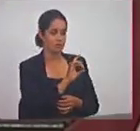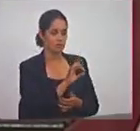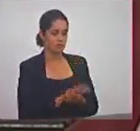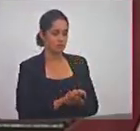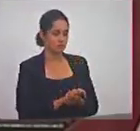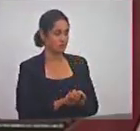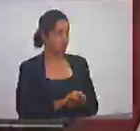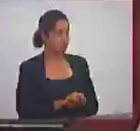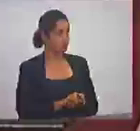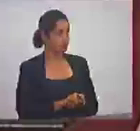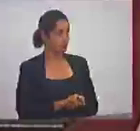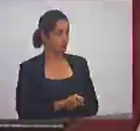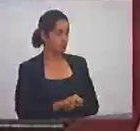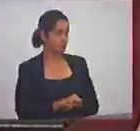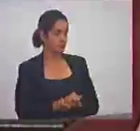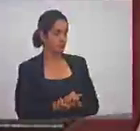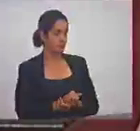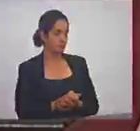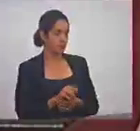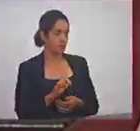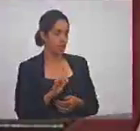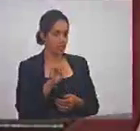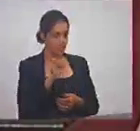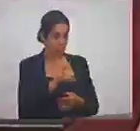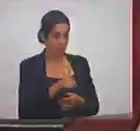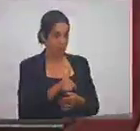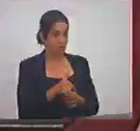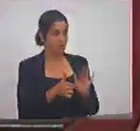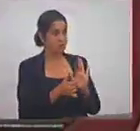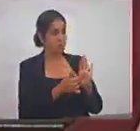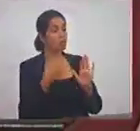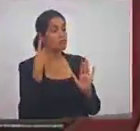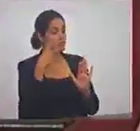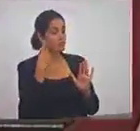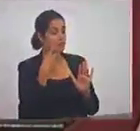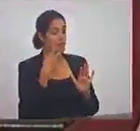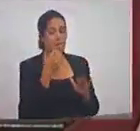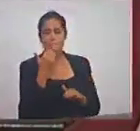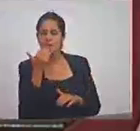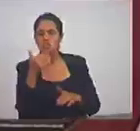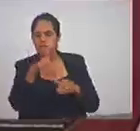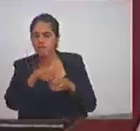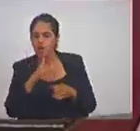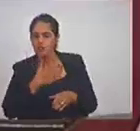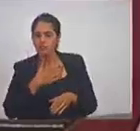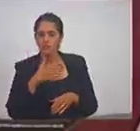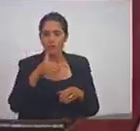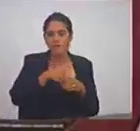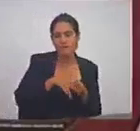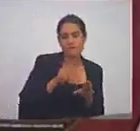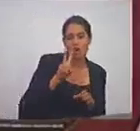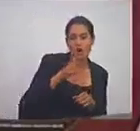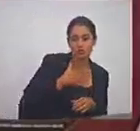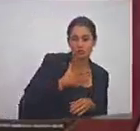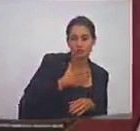mundo põe aquela aureolinha de anjo, e todo mundo vai pedir voto aí, e aí o pessoal não sabe